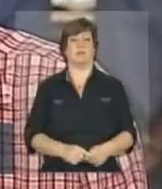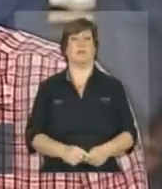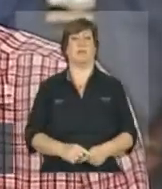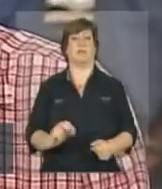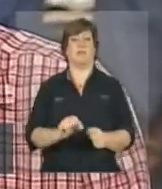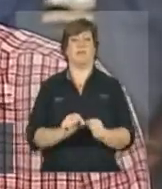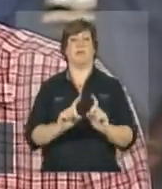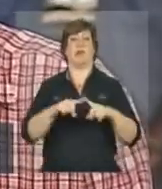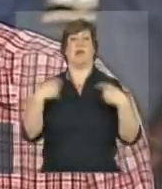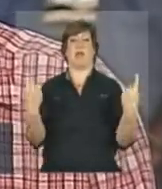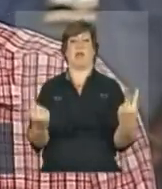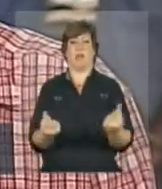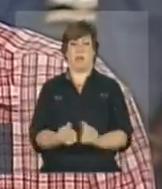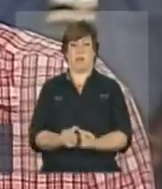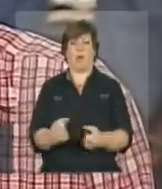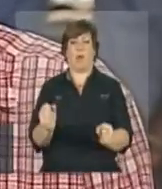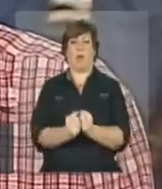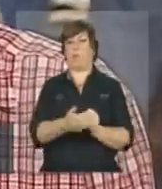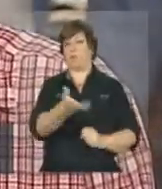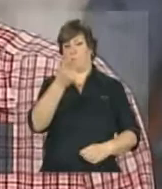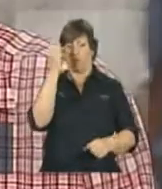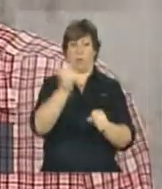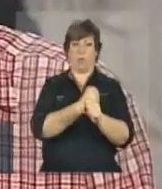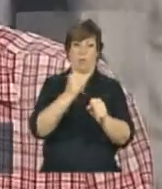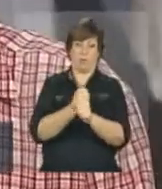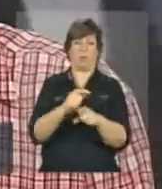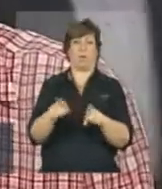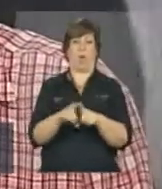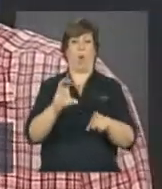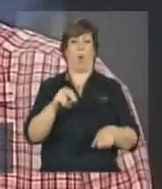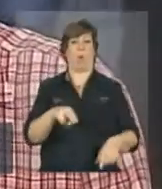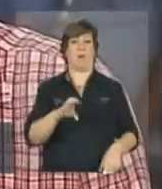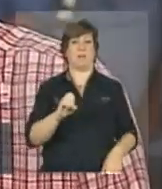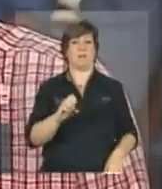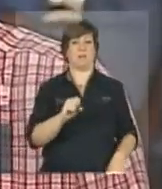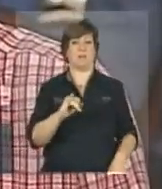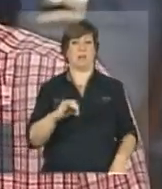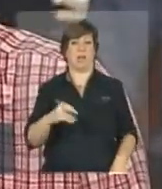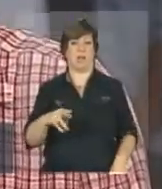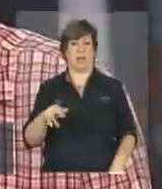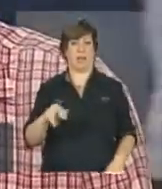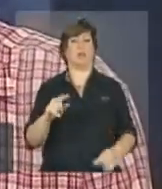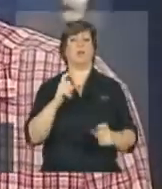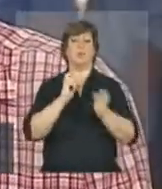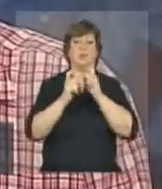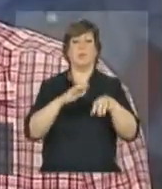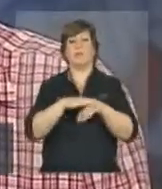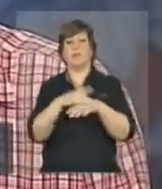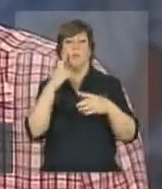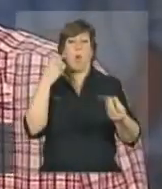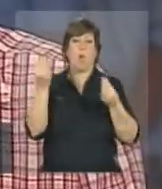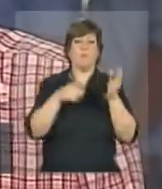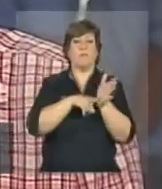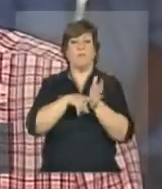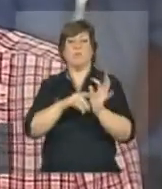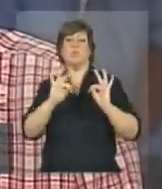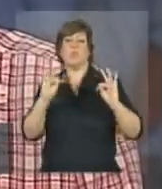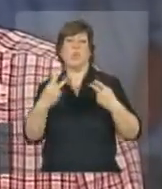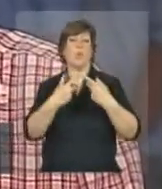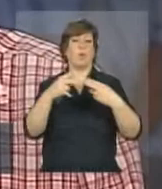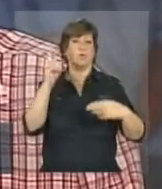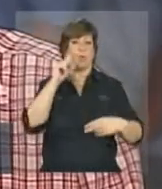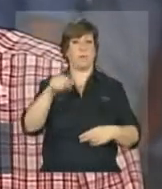feita uma reunião com os construtores, com a concessionária, uma reunião exatamente para discutir e avaliar todos os